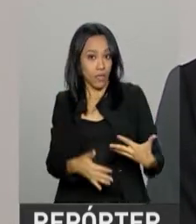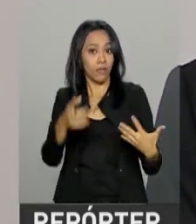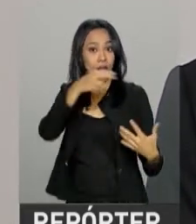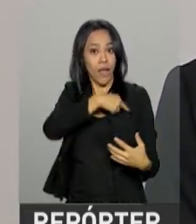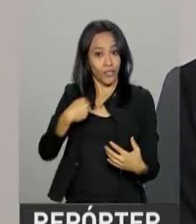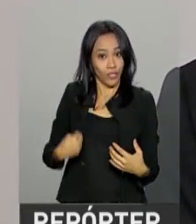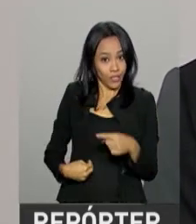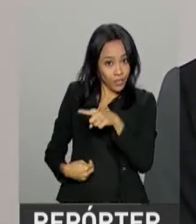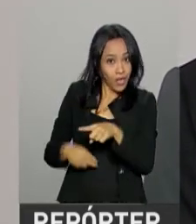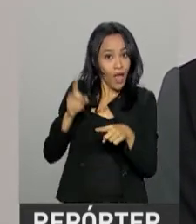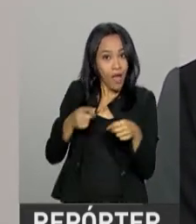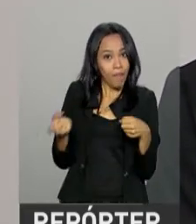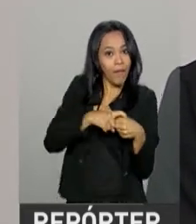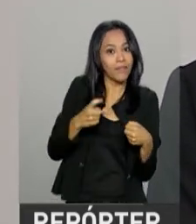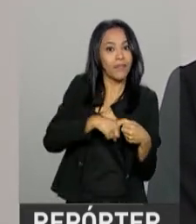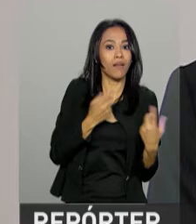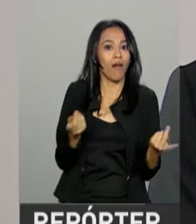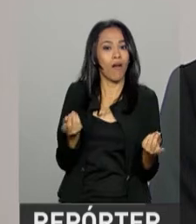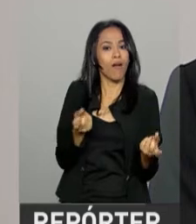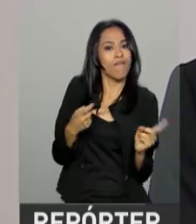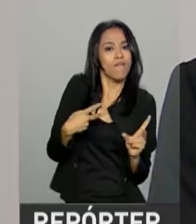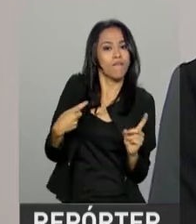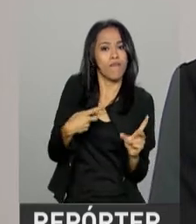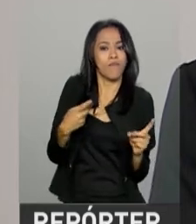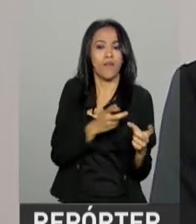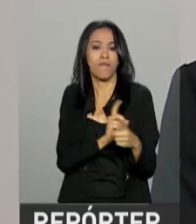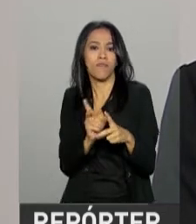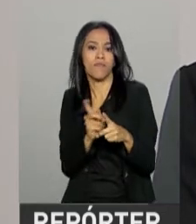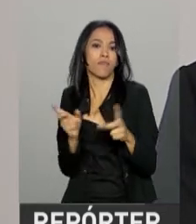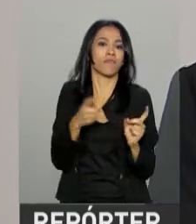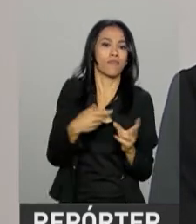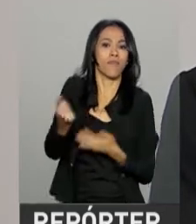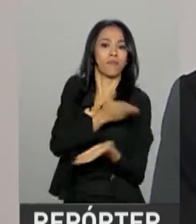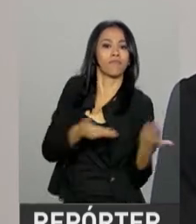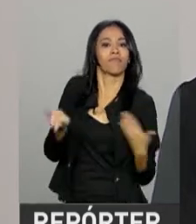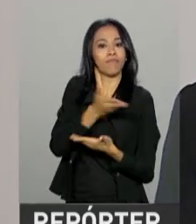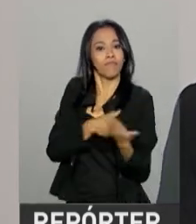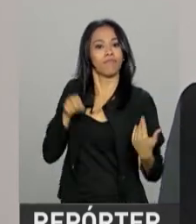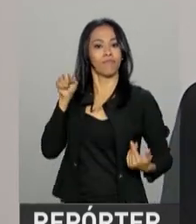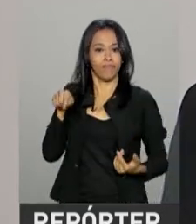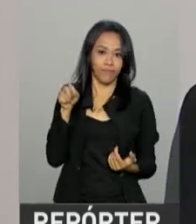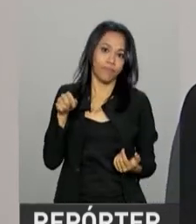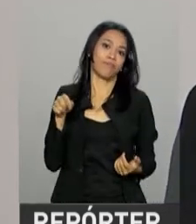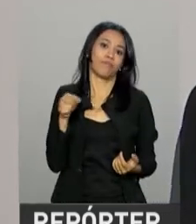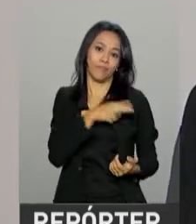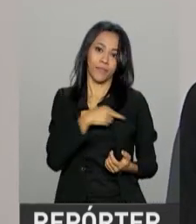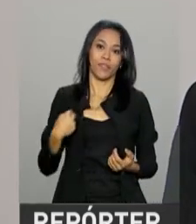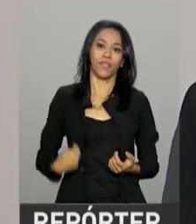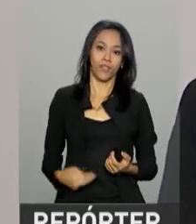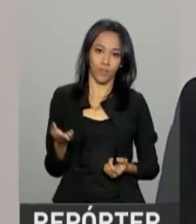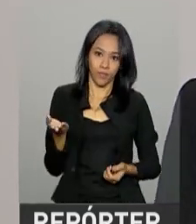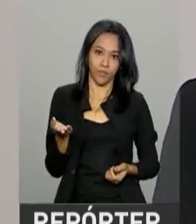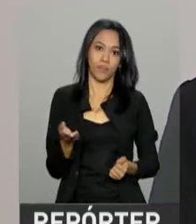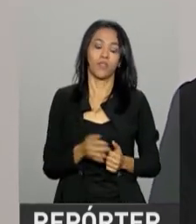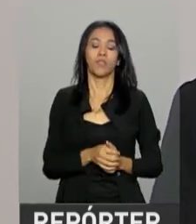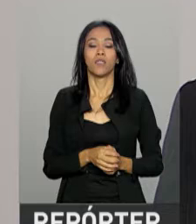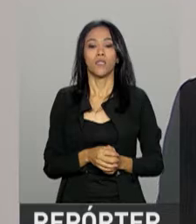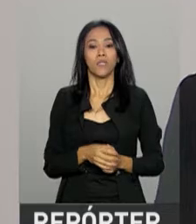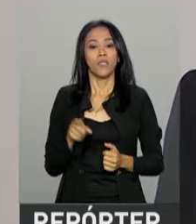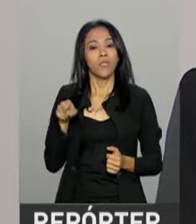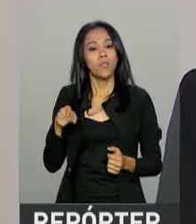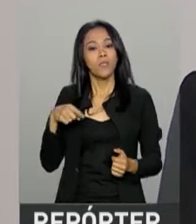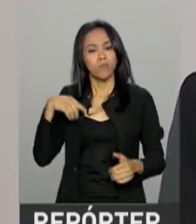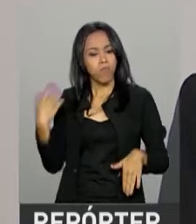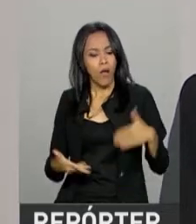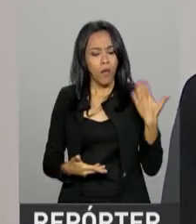parceiro parceiro comercial há naturalmente fonte de crescer i intensos